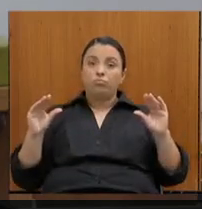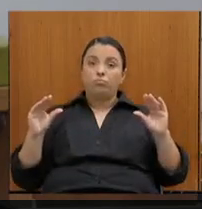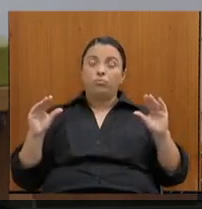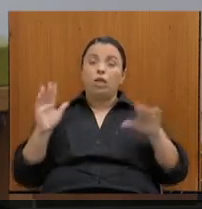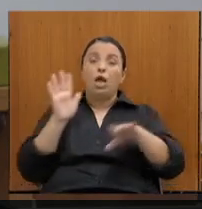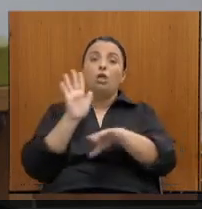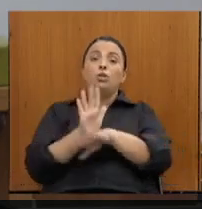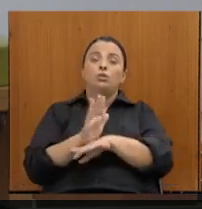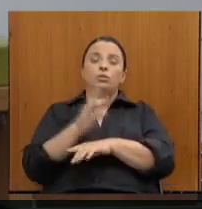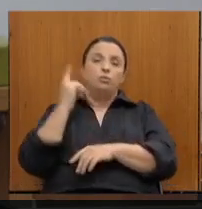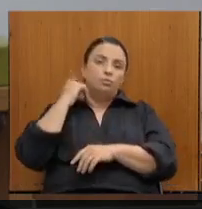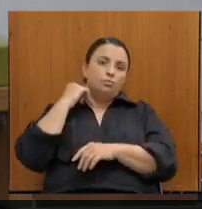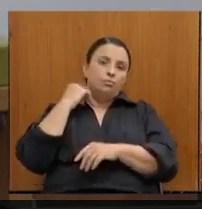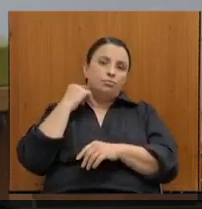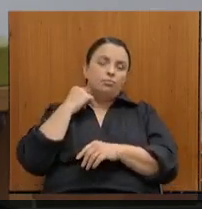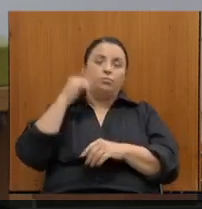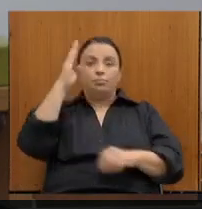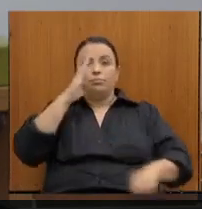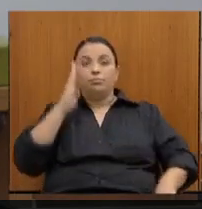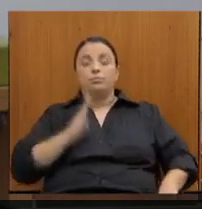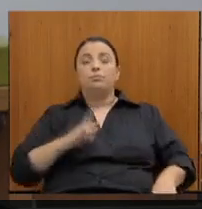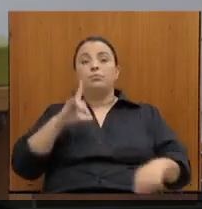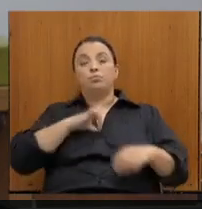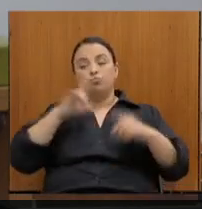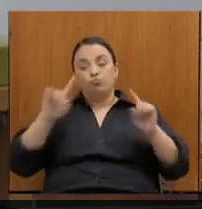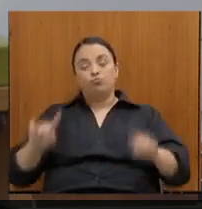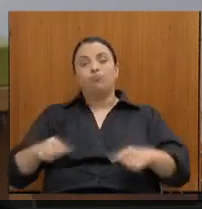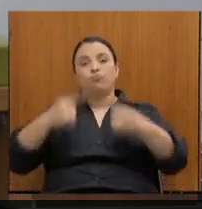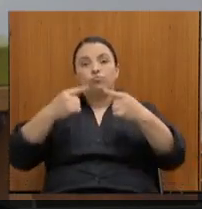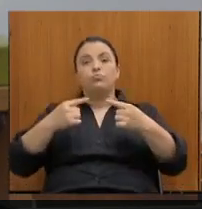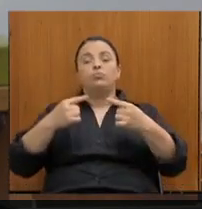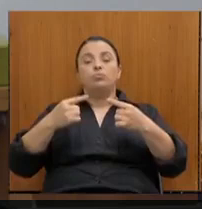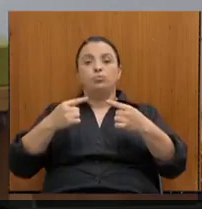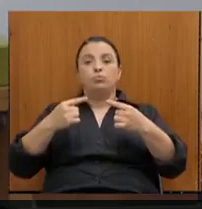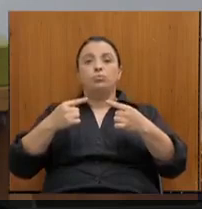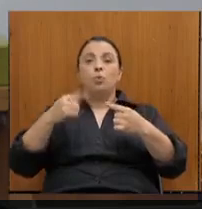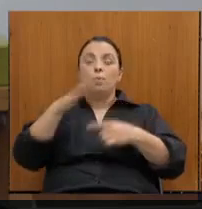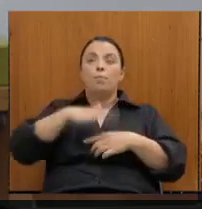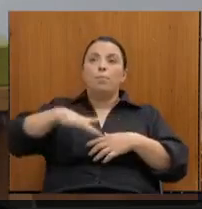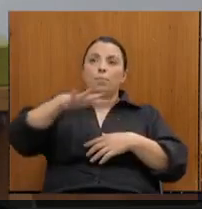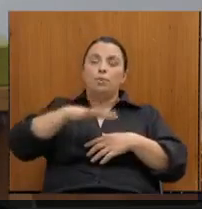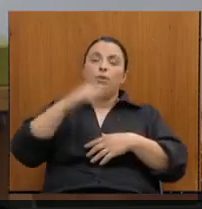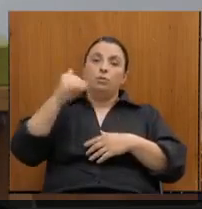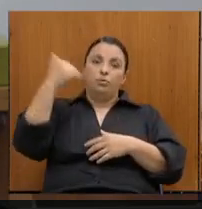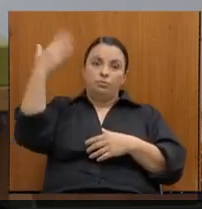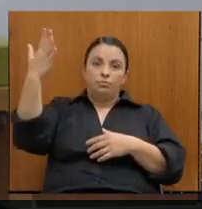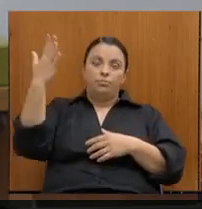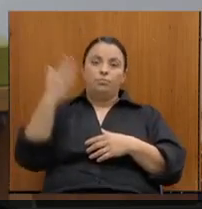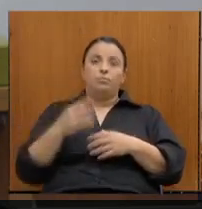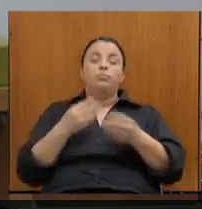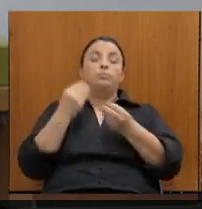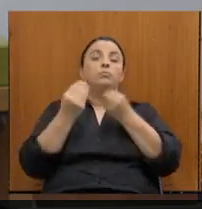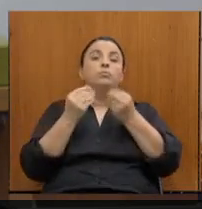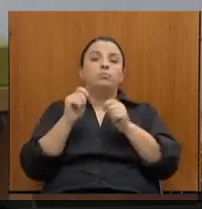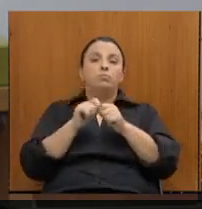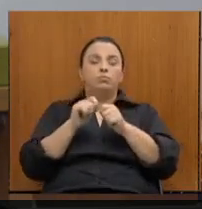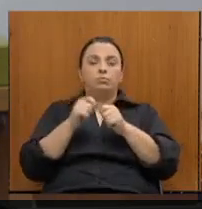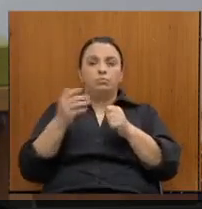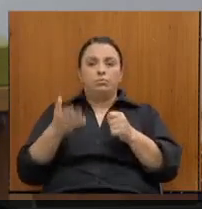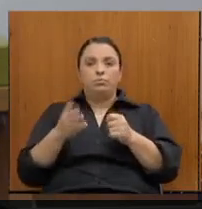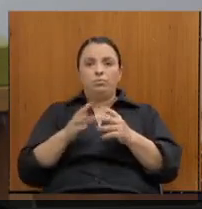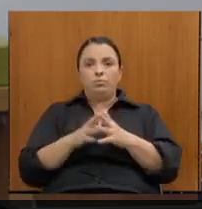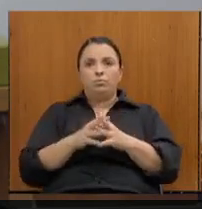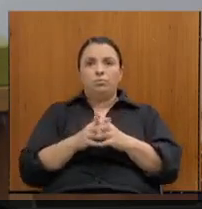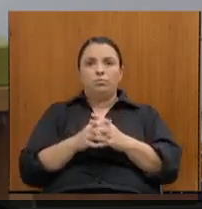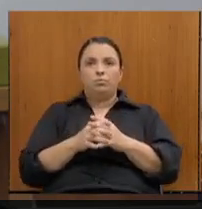Brasil se tornassem competitivos nesse mercado internacional como fazer isso próximo por favor